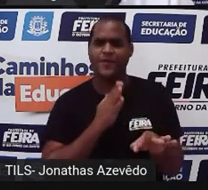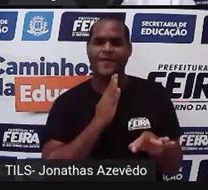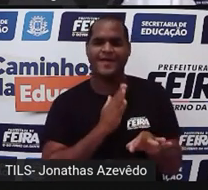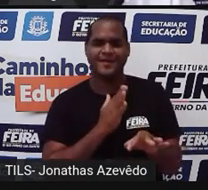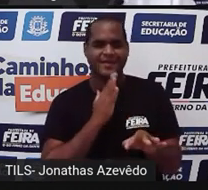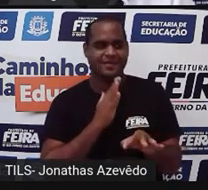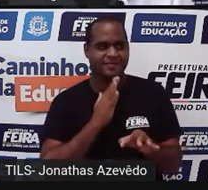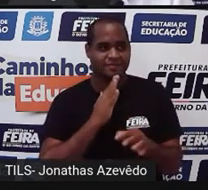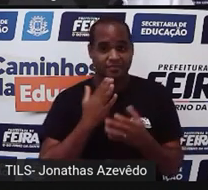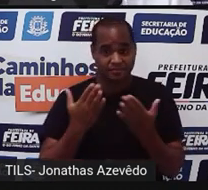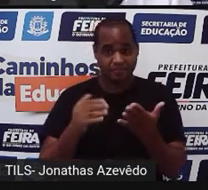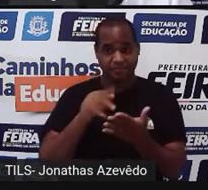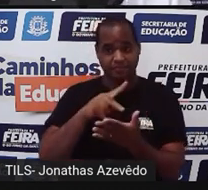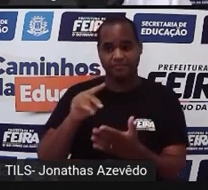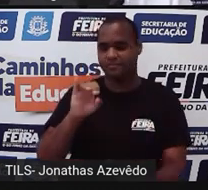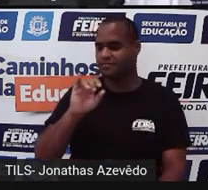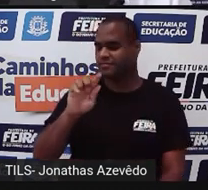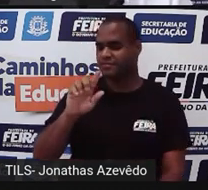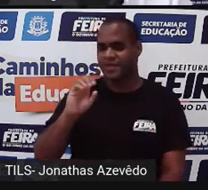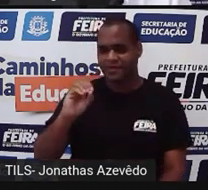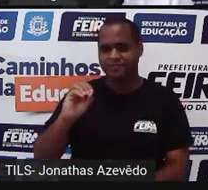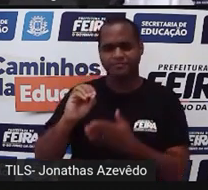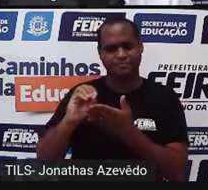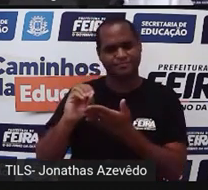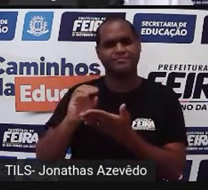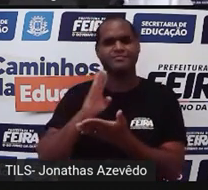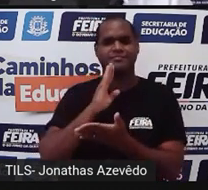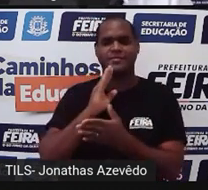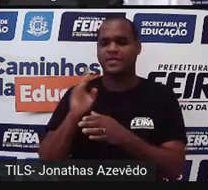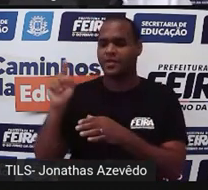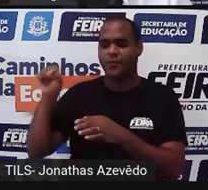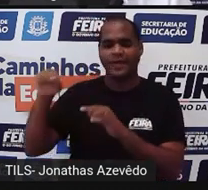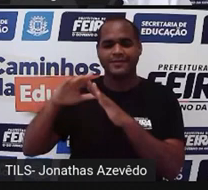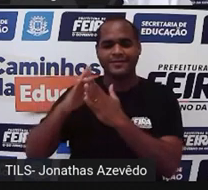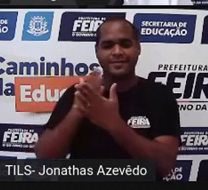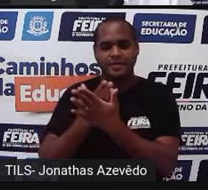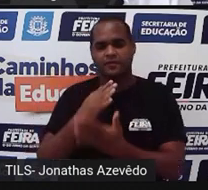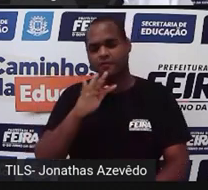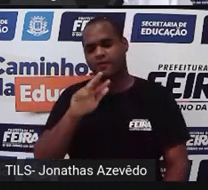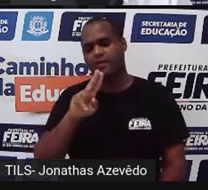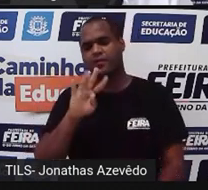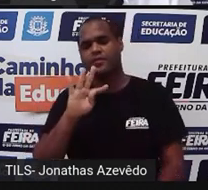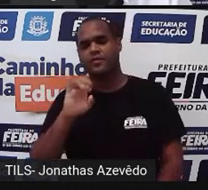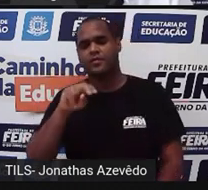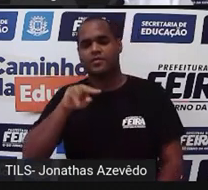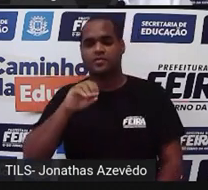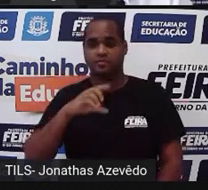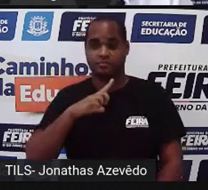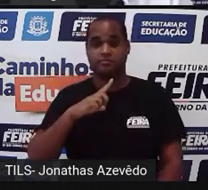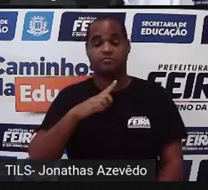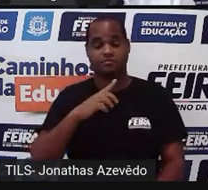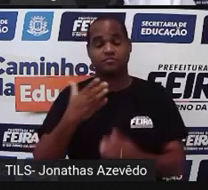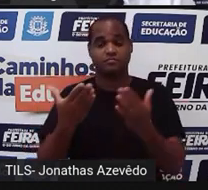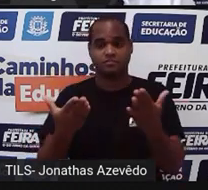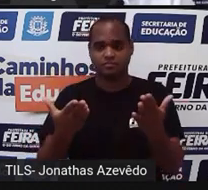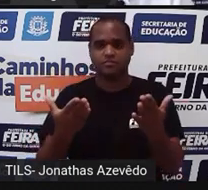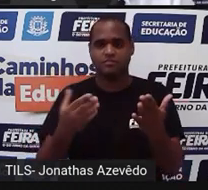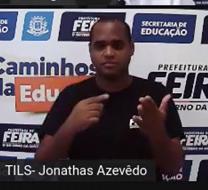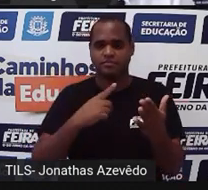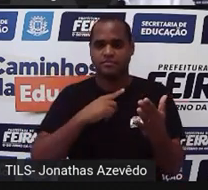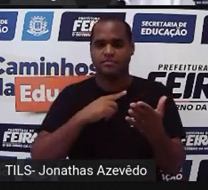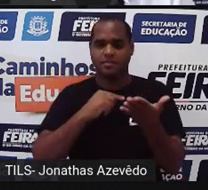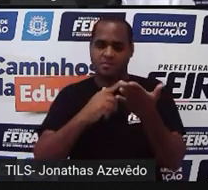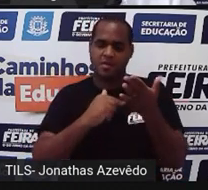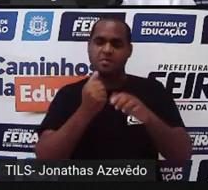conhece, sou eu, professor Iago Ramos, venho lá da Escola Municipal Faustino Dias Lima, tenho